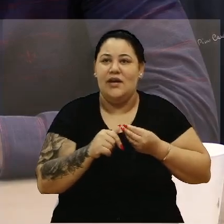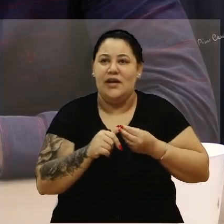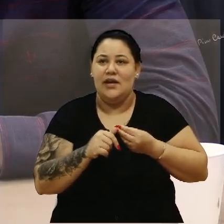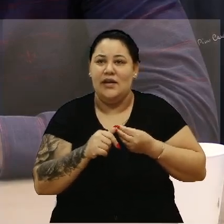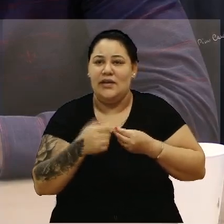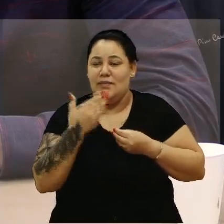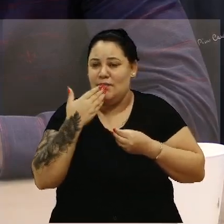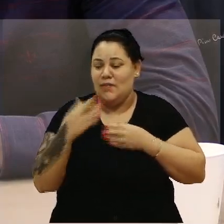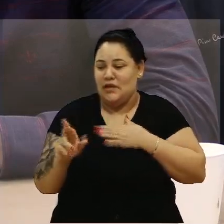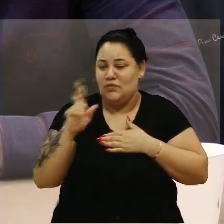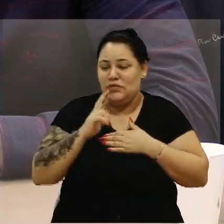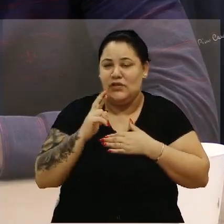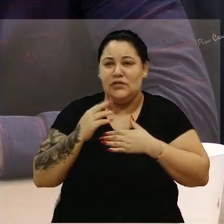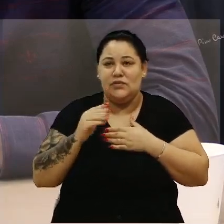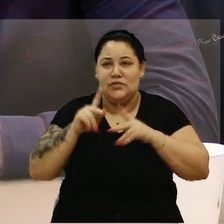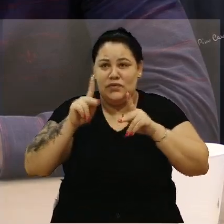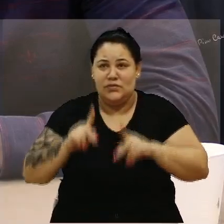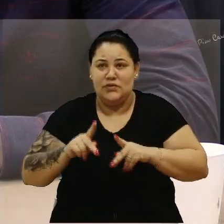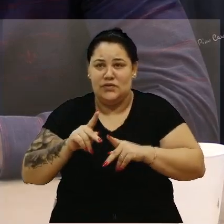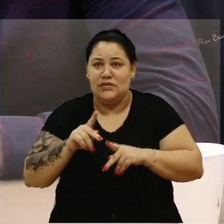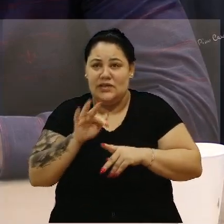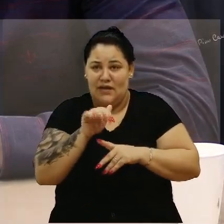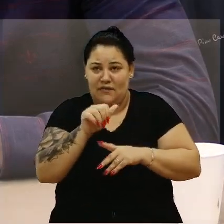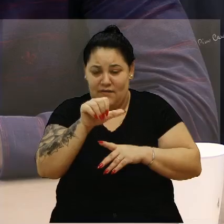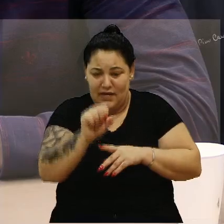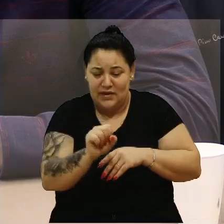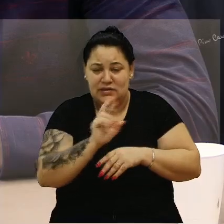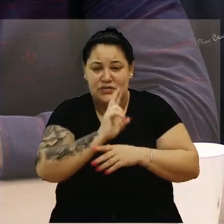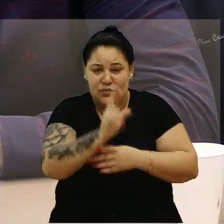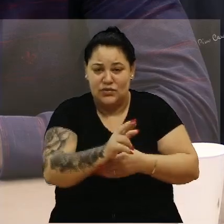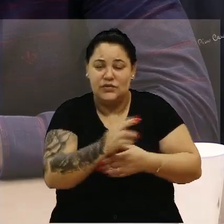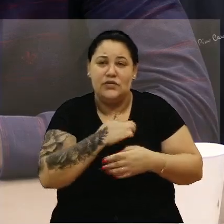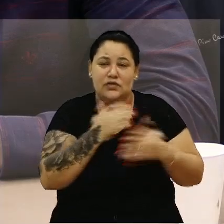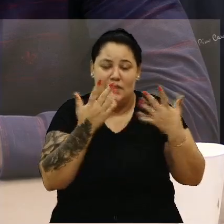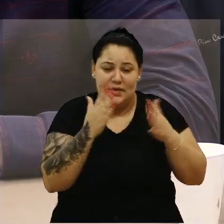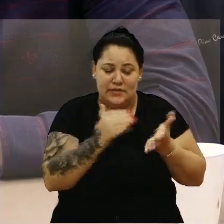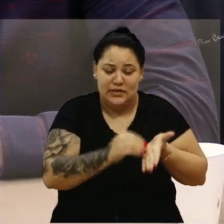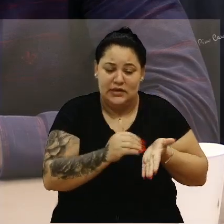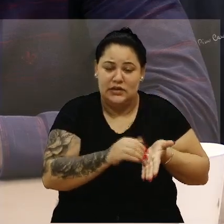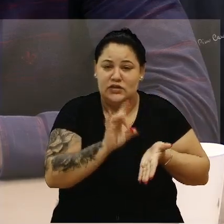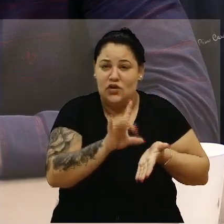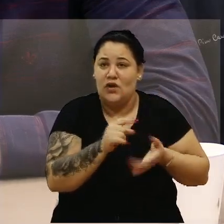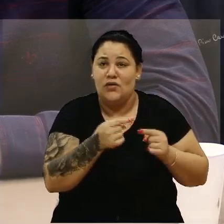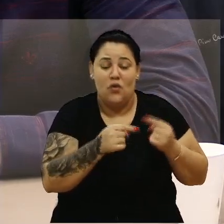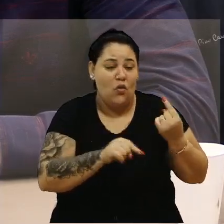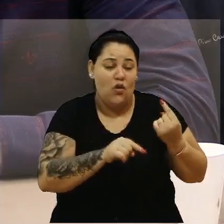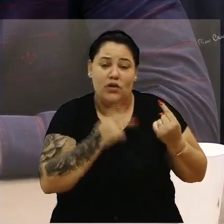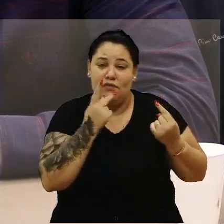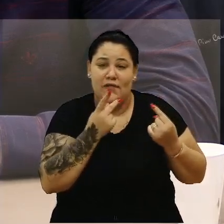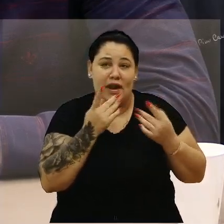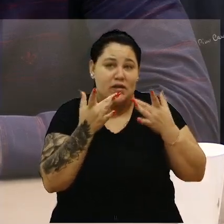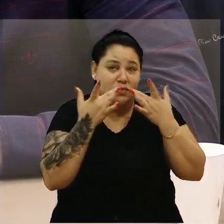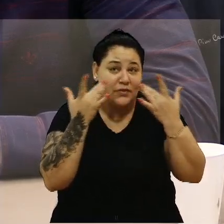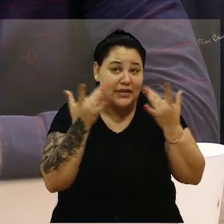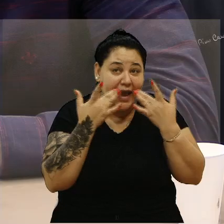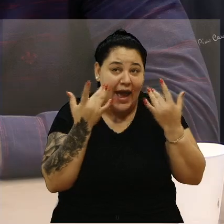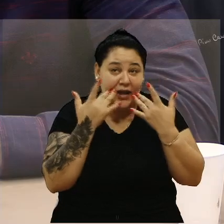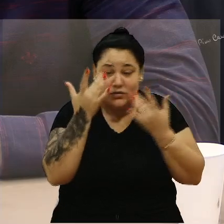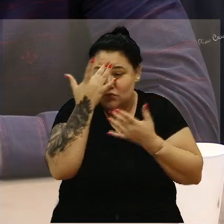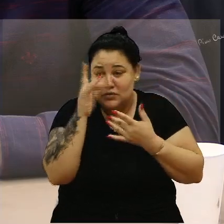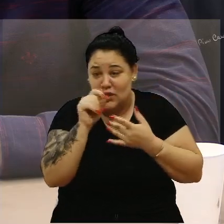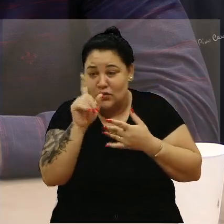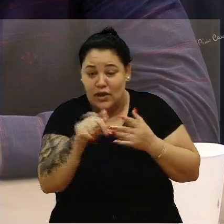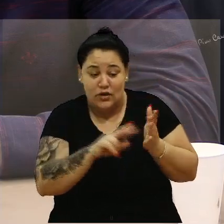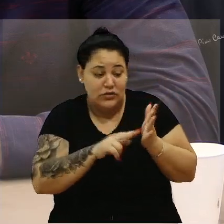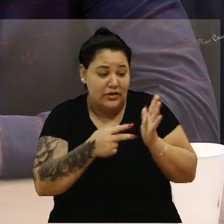FAS me responder. Então, aqui vai o meu elogio à secretaria ali, seria isso só. Não concordo com essa questão de teatro ali, daí eu não sei se ele